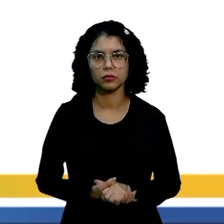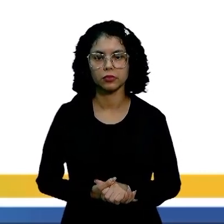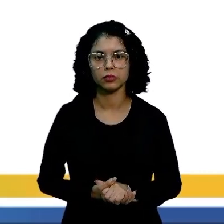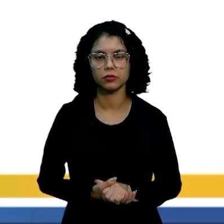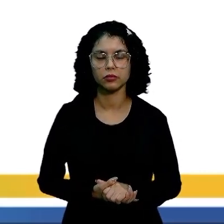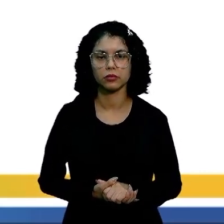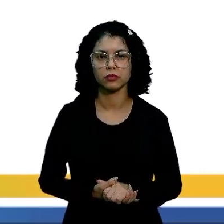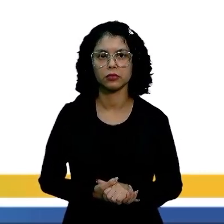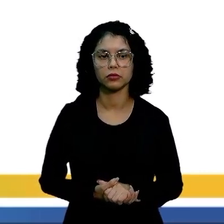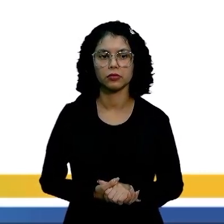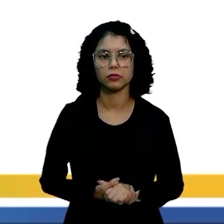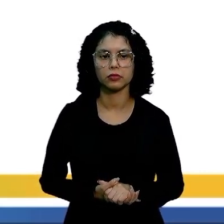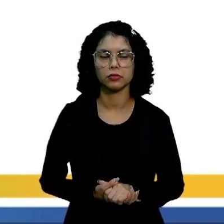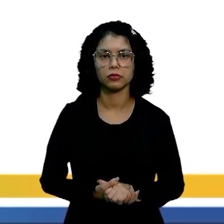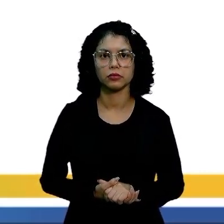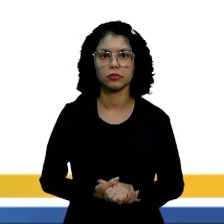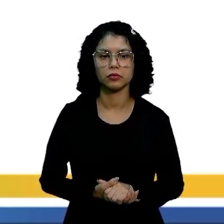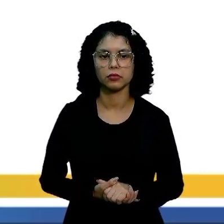attack